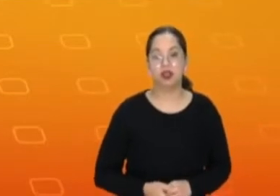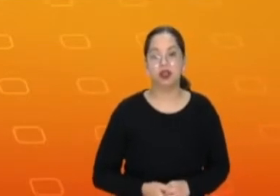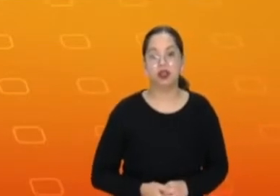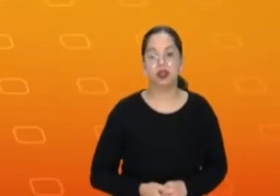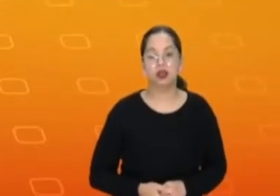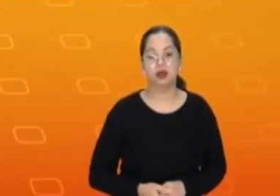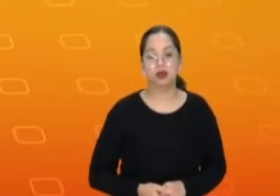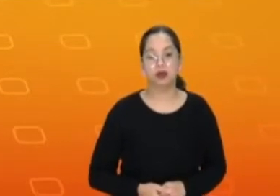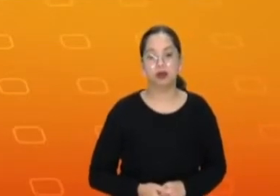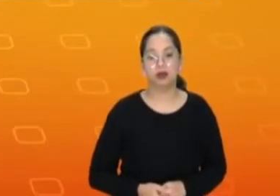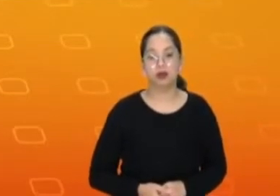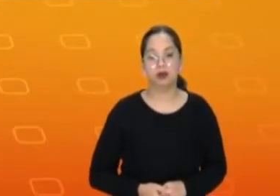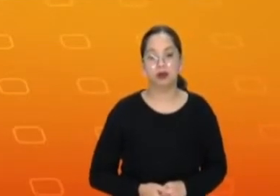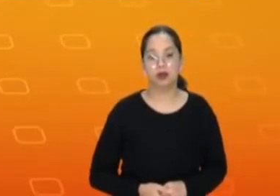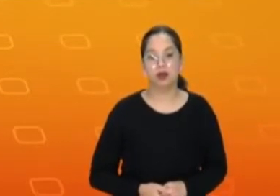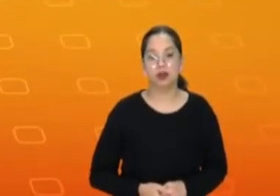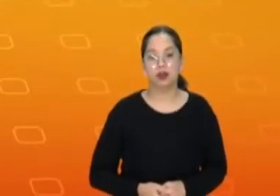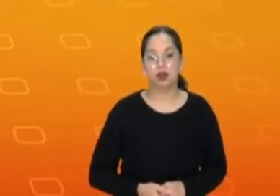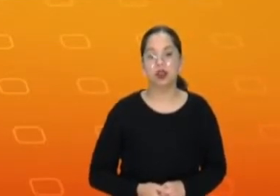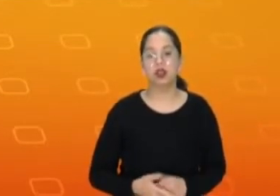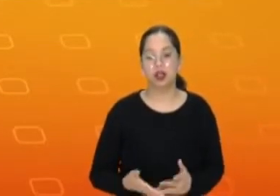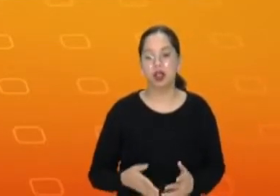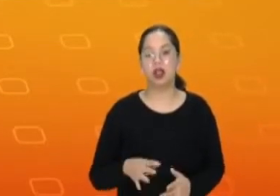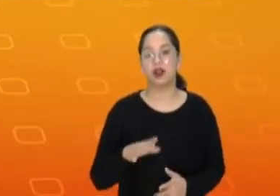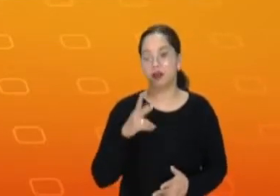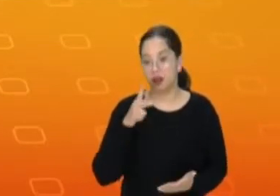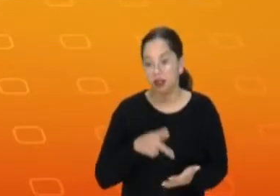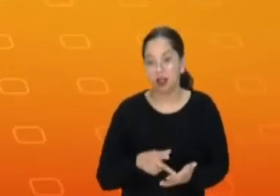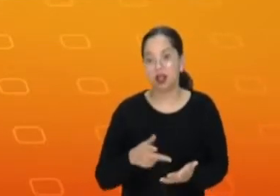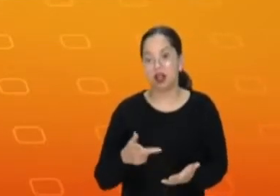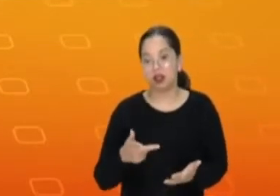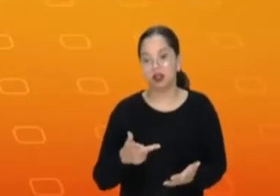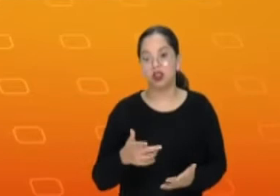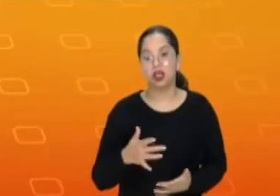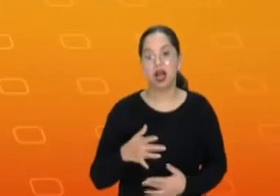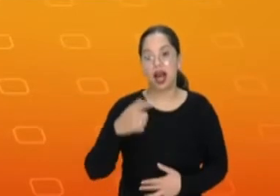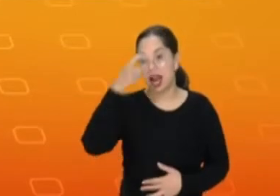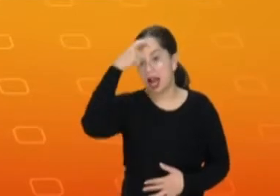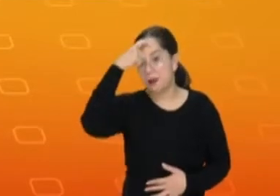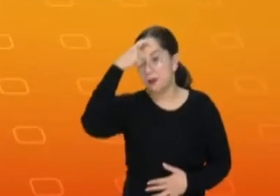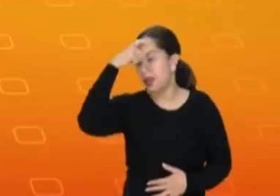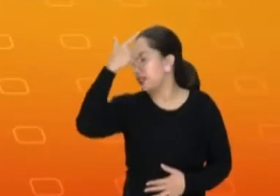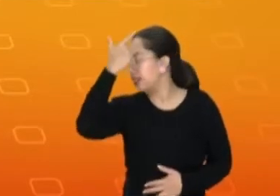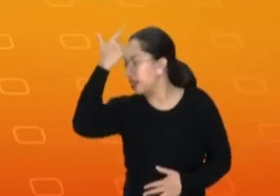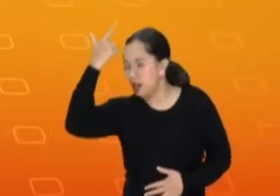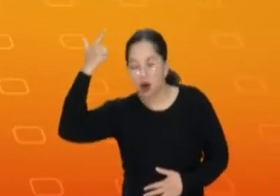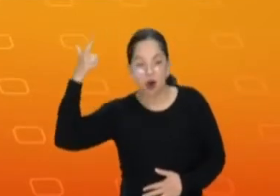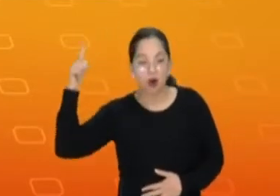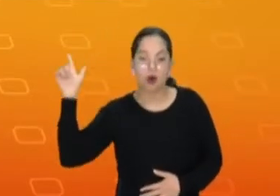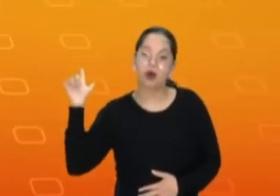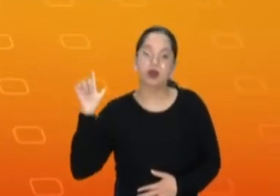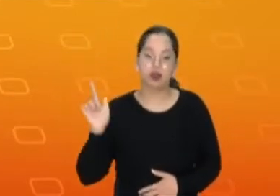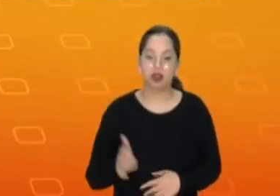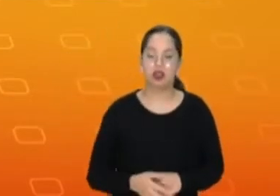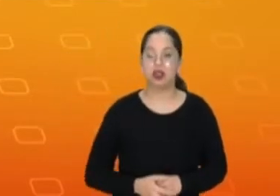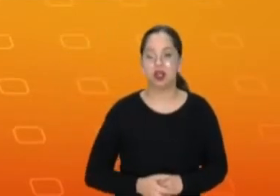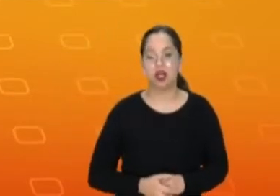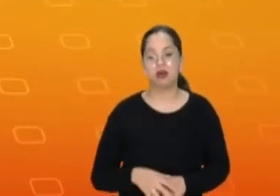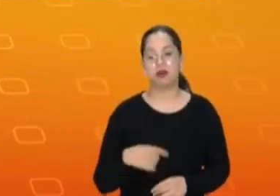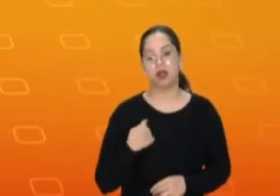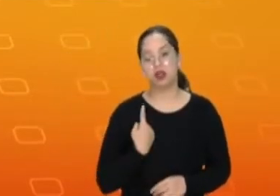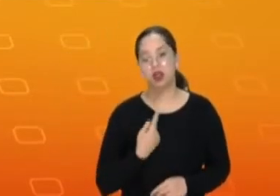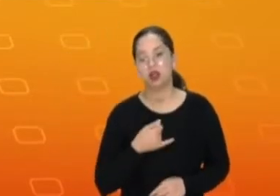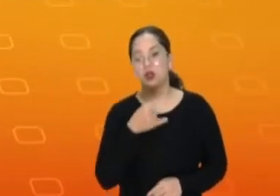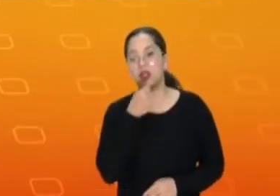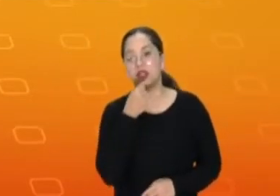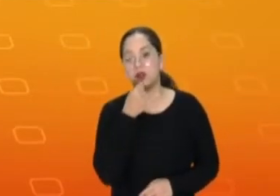se considerar, mas concordo com você, a cabeça é totalmente outra. Para nós que somos, que nem o